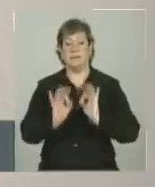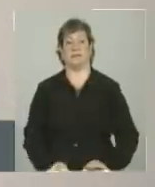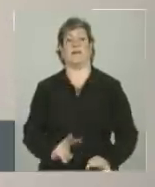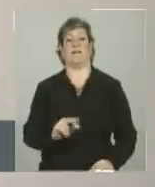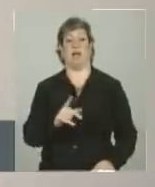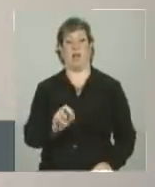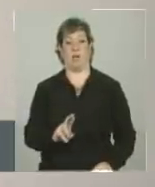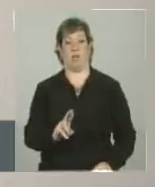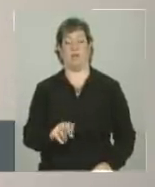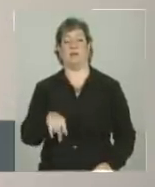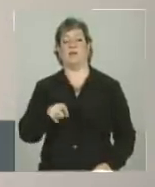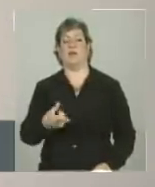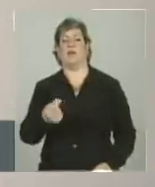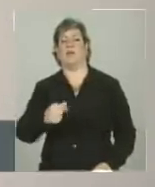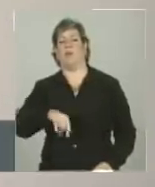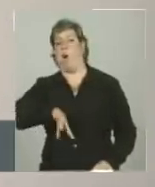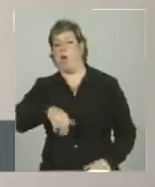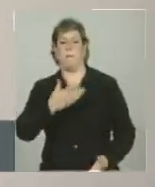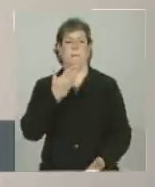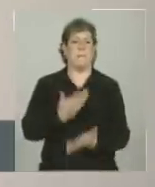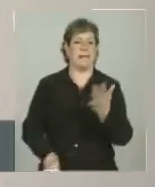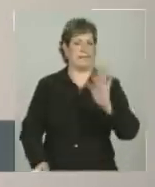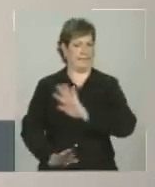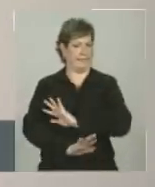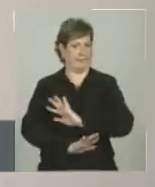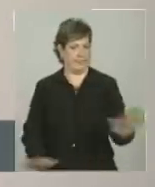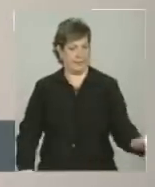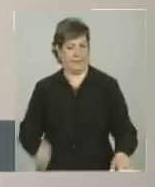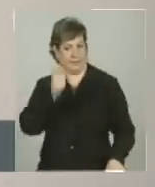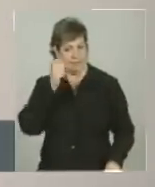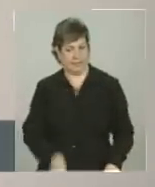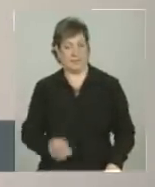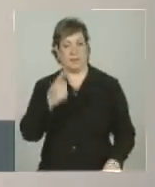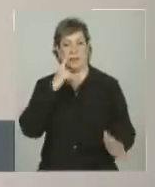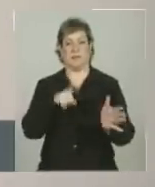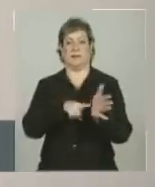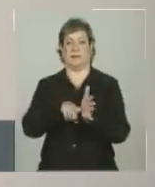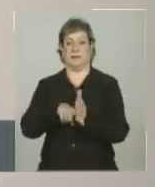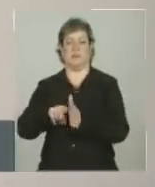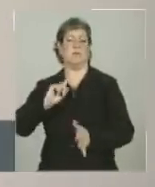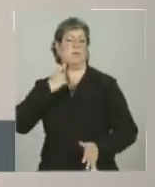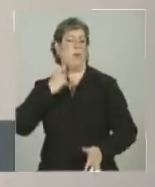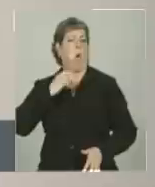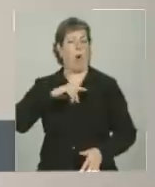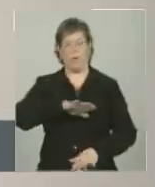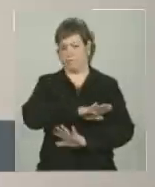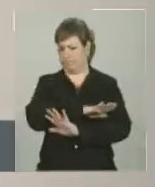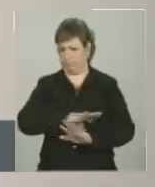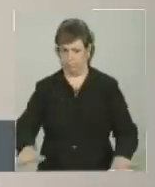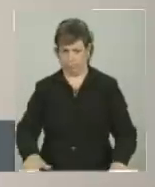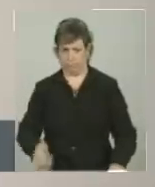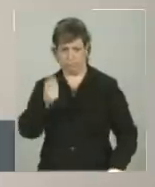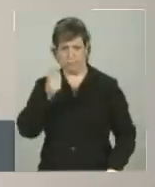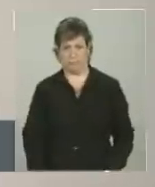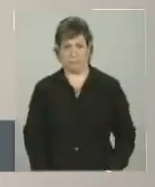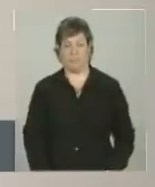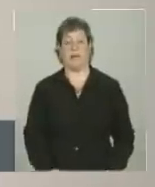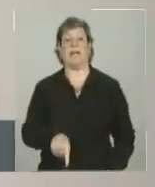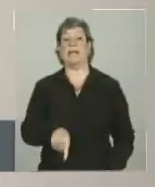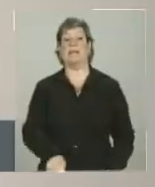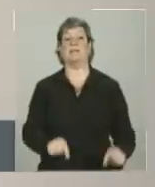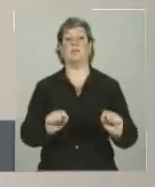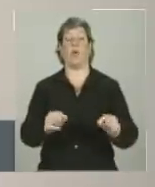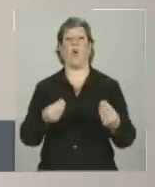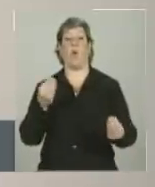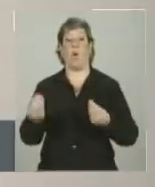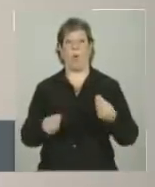se desvie pelo meio do caminho, nem abasteça canais de corrupção. E isso tudo na forma